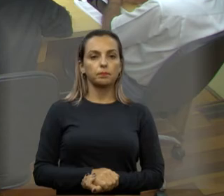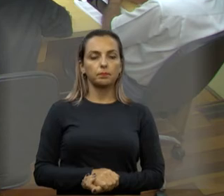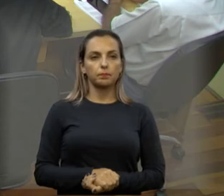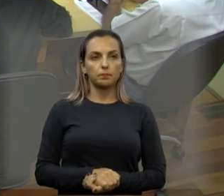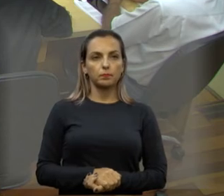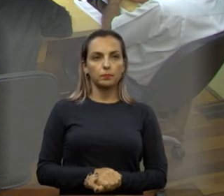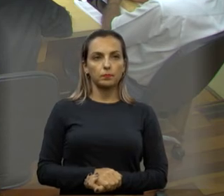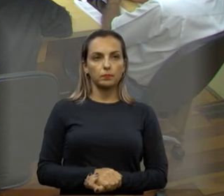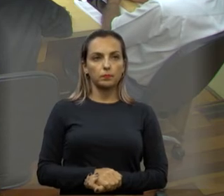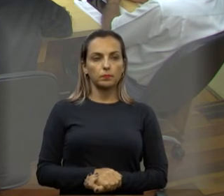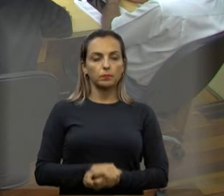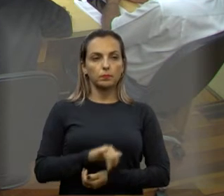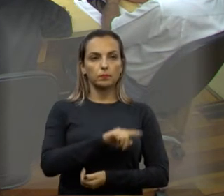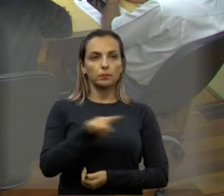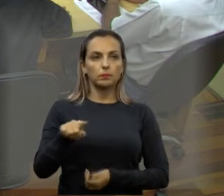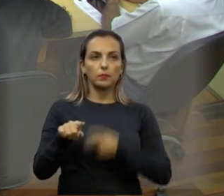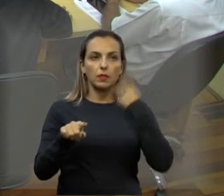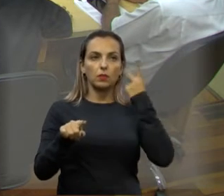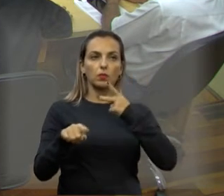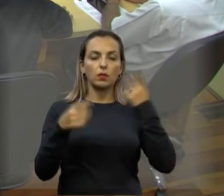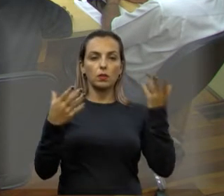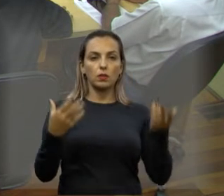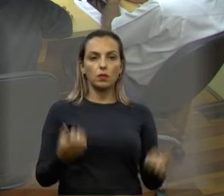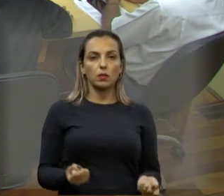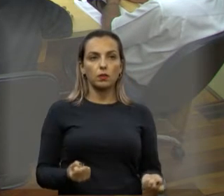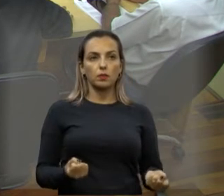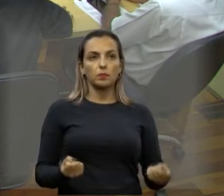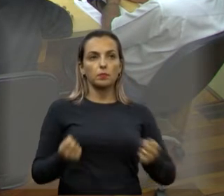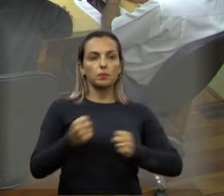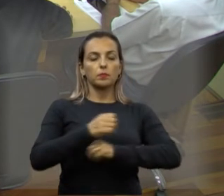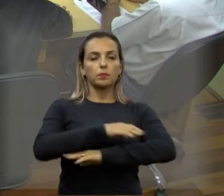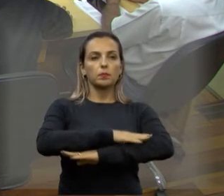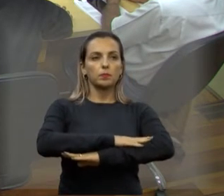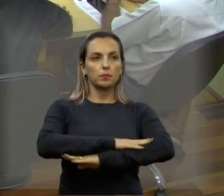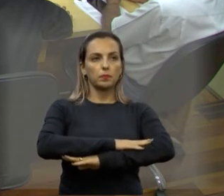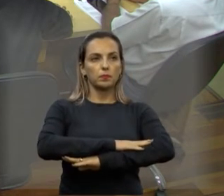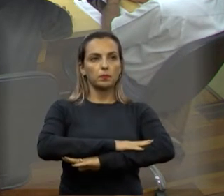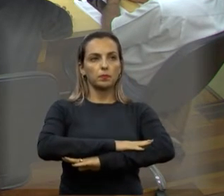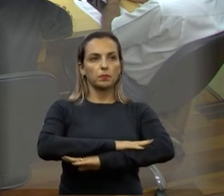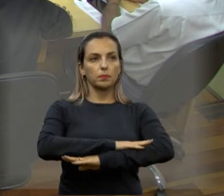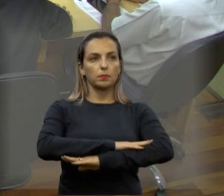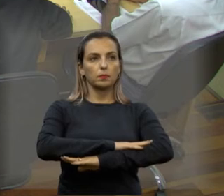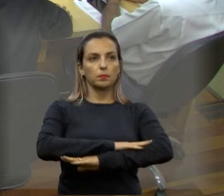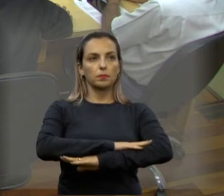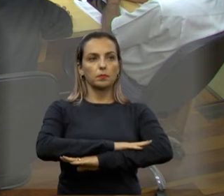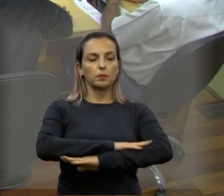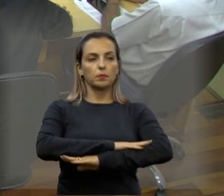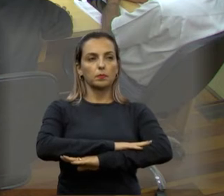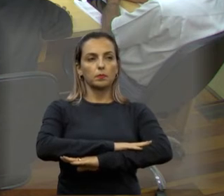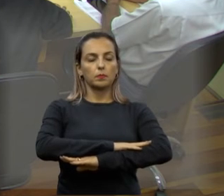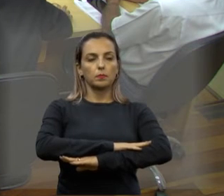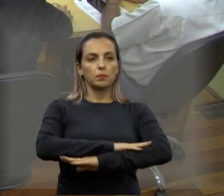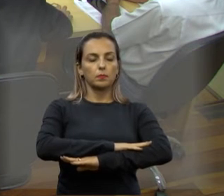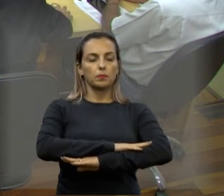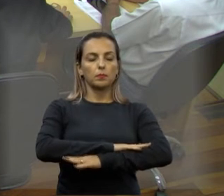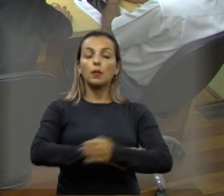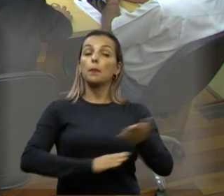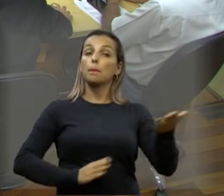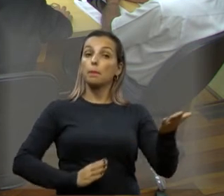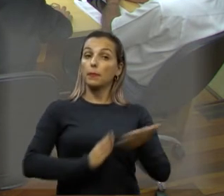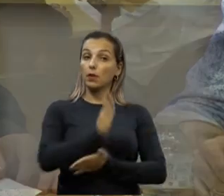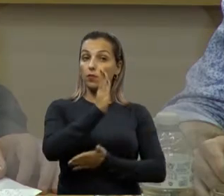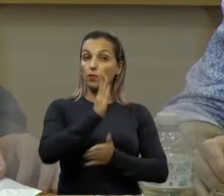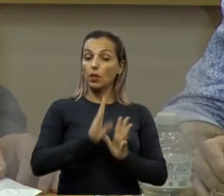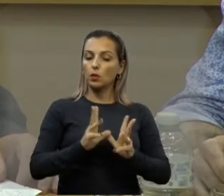e é isso gerador estiverem de acordo permaneçam como estão o pedido de vista